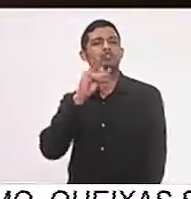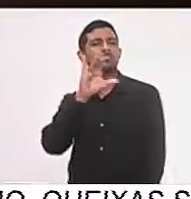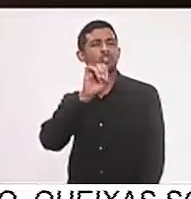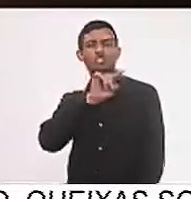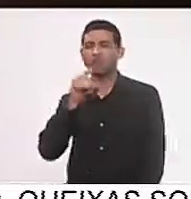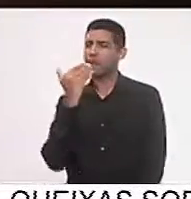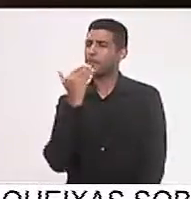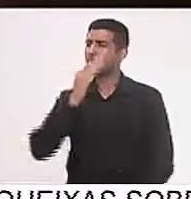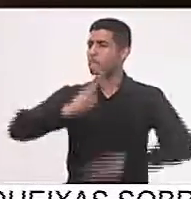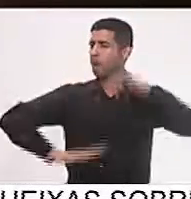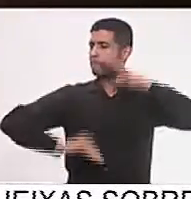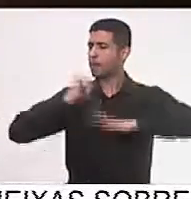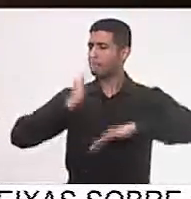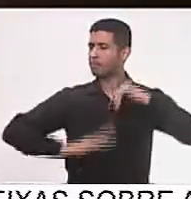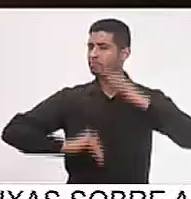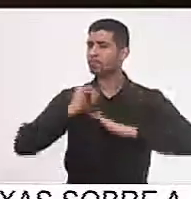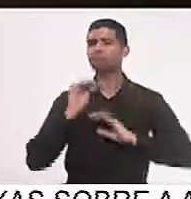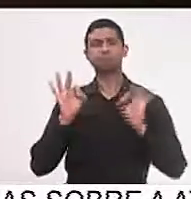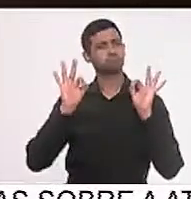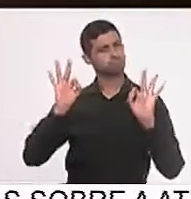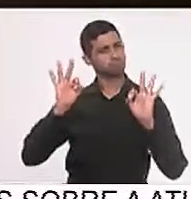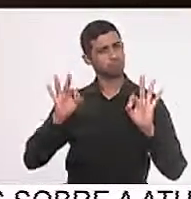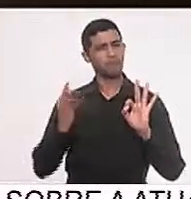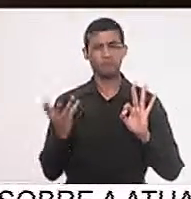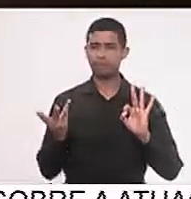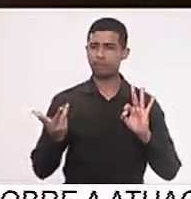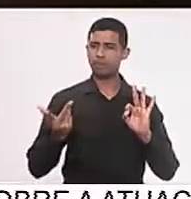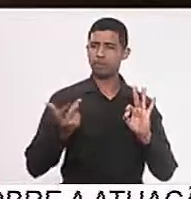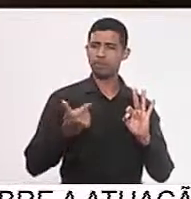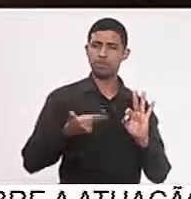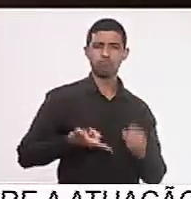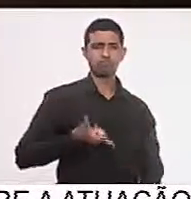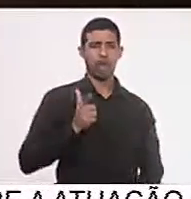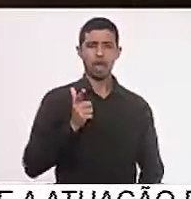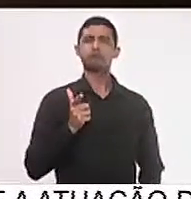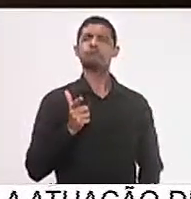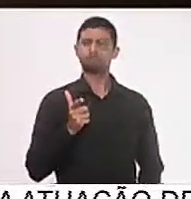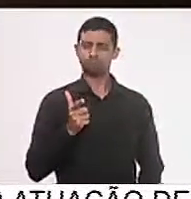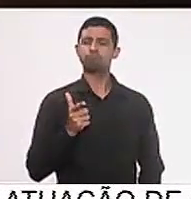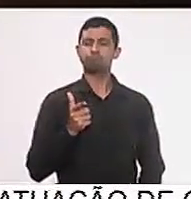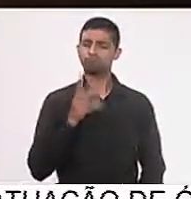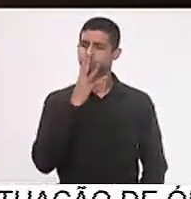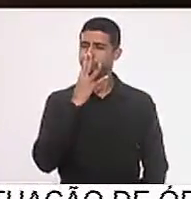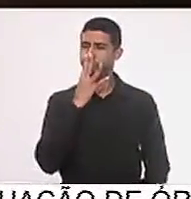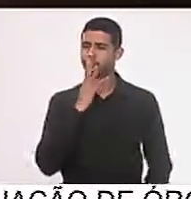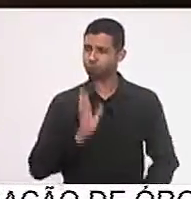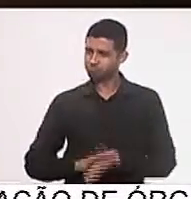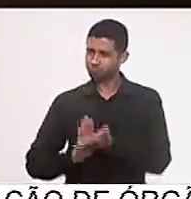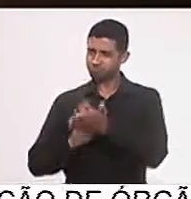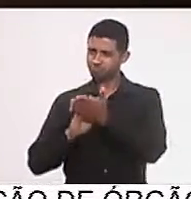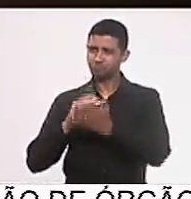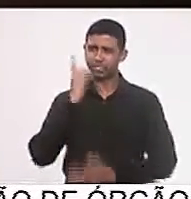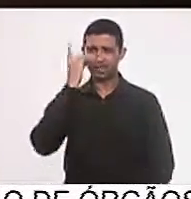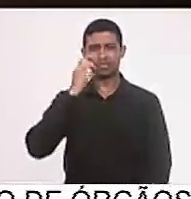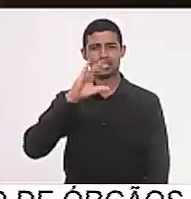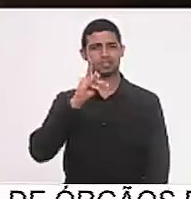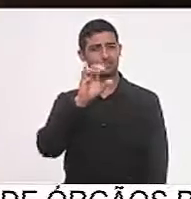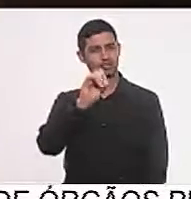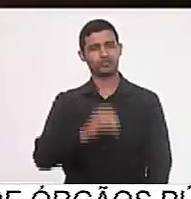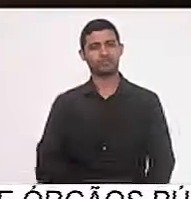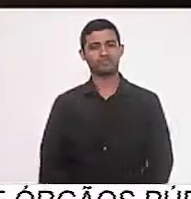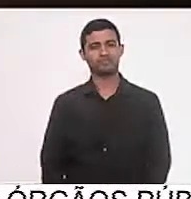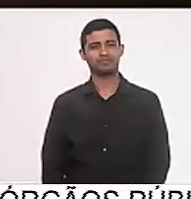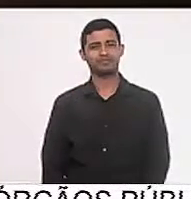extrema habilidade, precisão, habilidade técnica e foi, de fato, muito preciso. Parabéns, deputado Chico Machado,